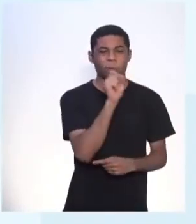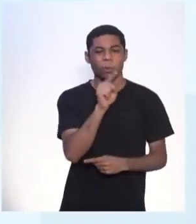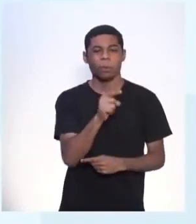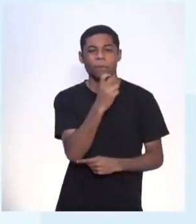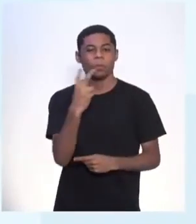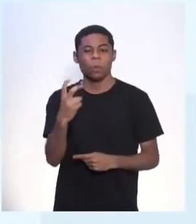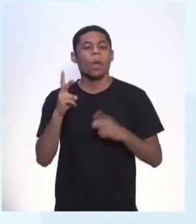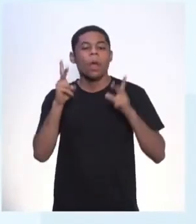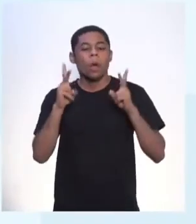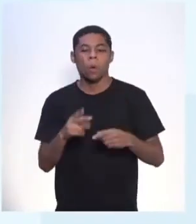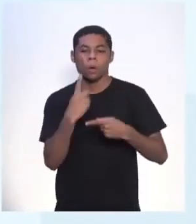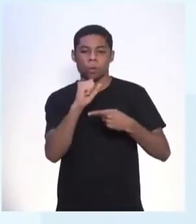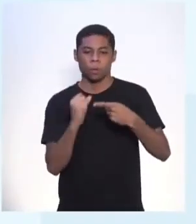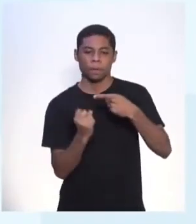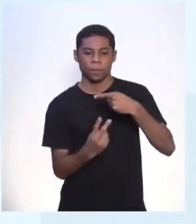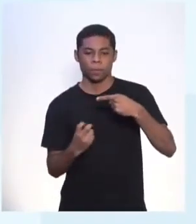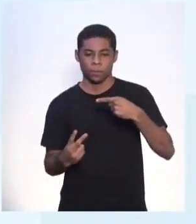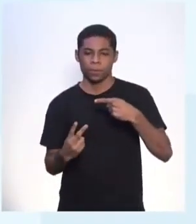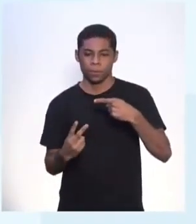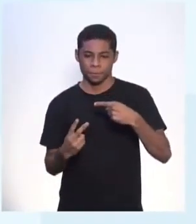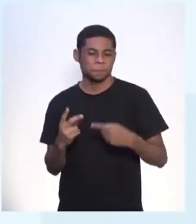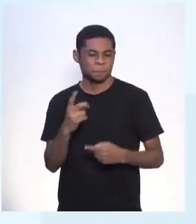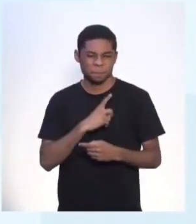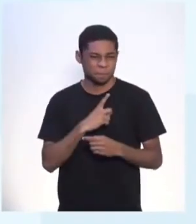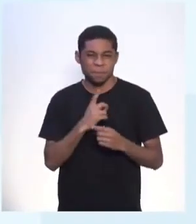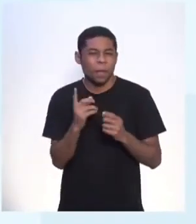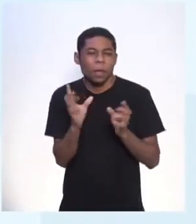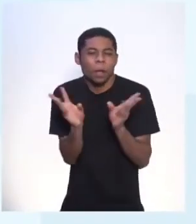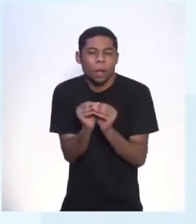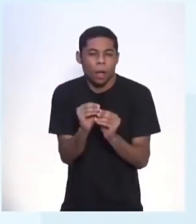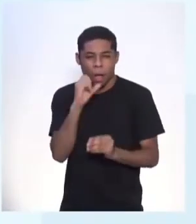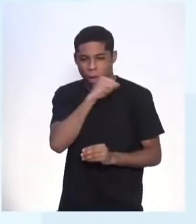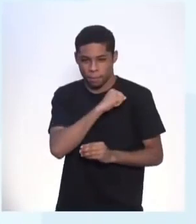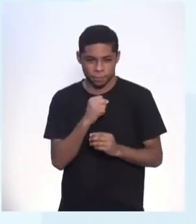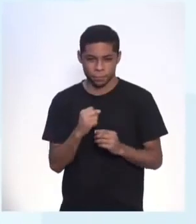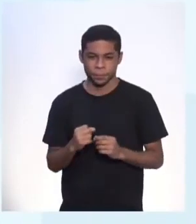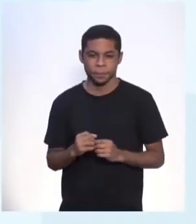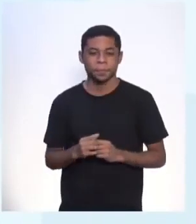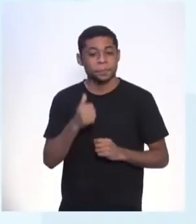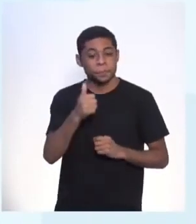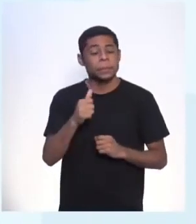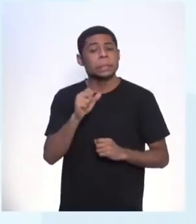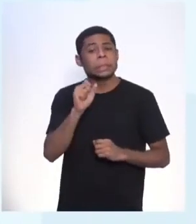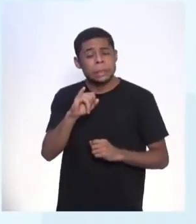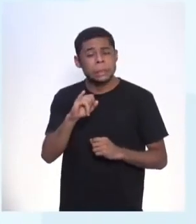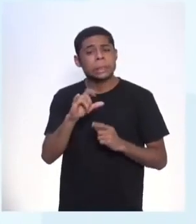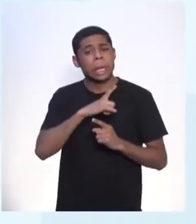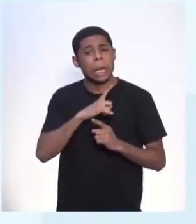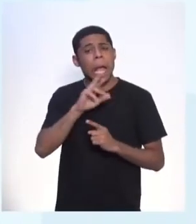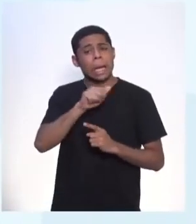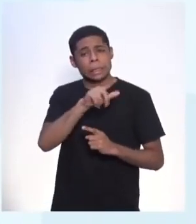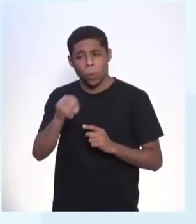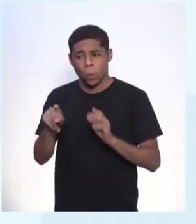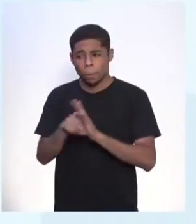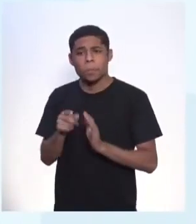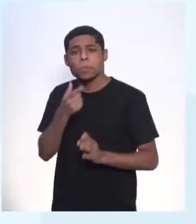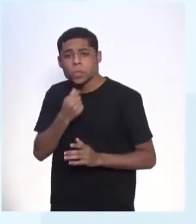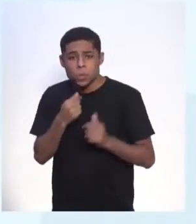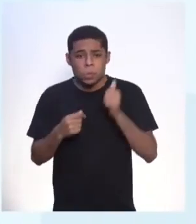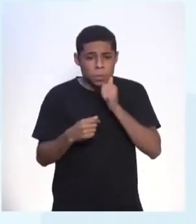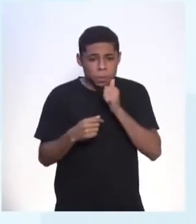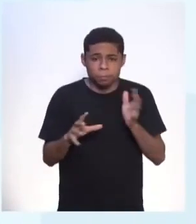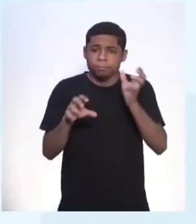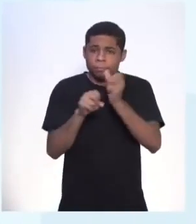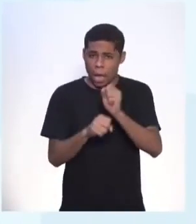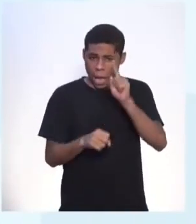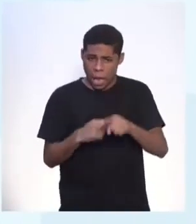é igual a 9 11avos, e aí está na forma simplificada. Se a razão do número de meninos em relação ao número de meninas é 18